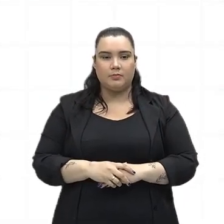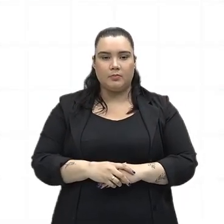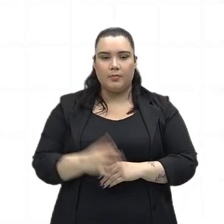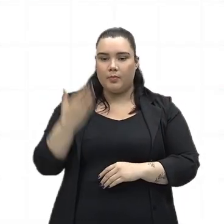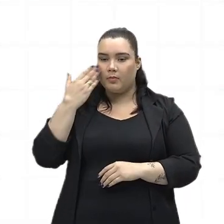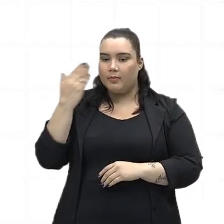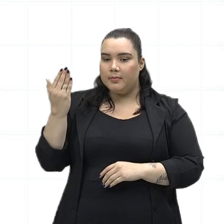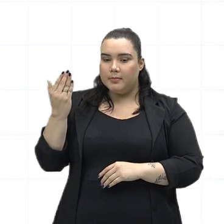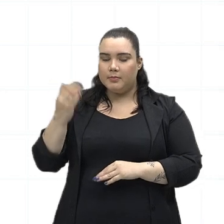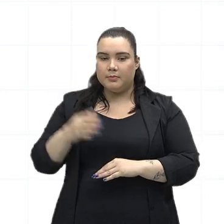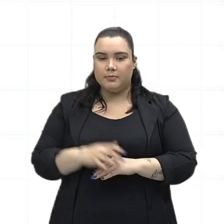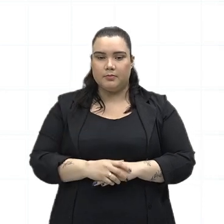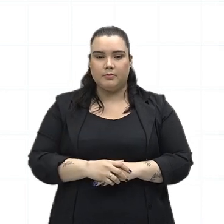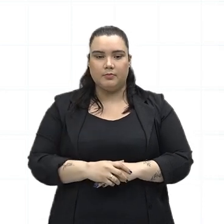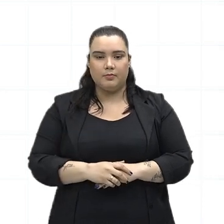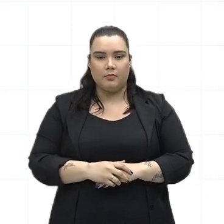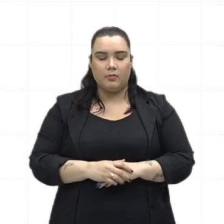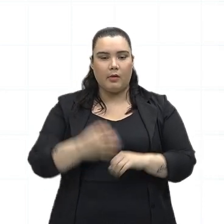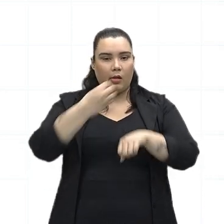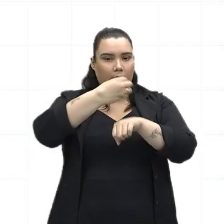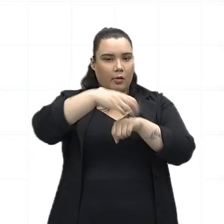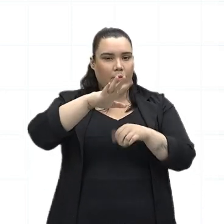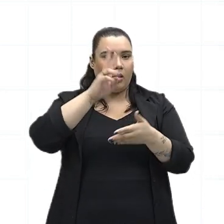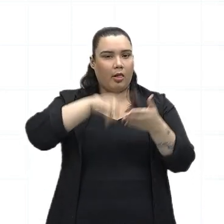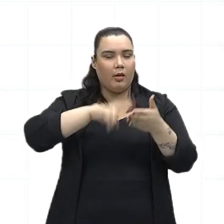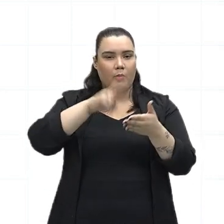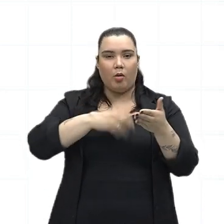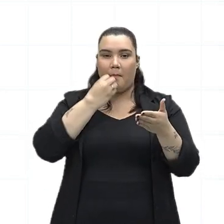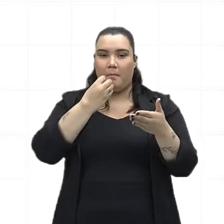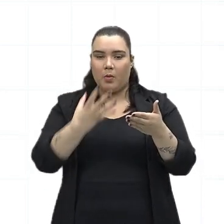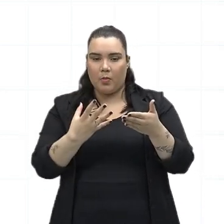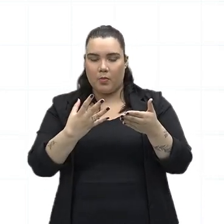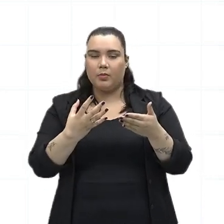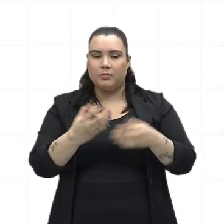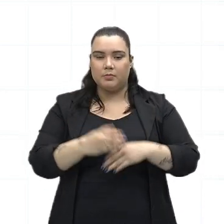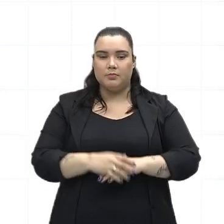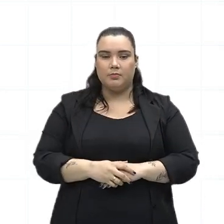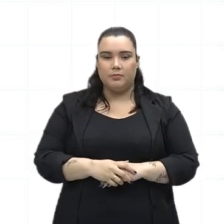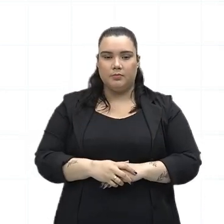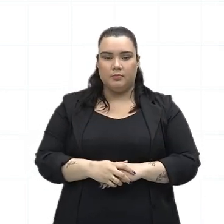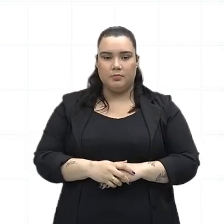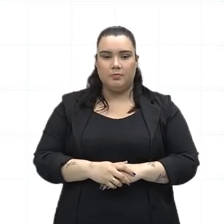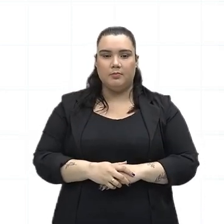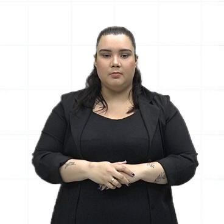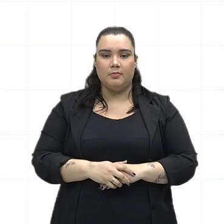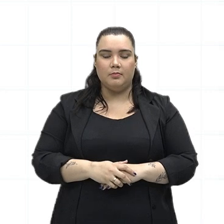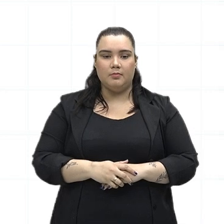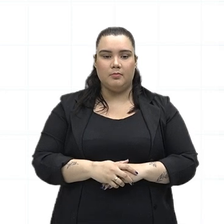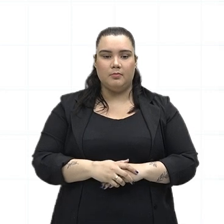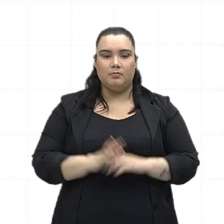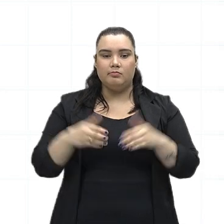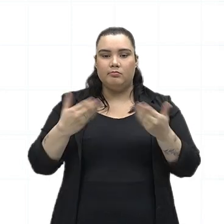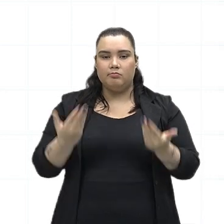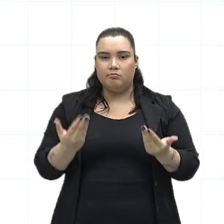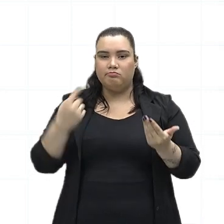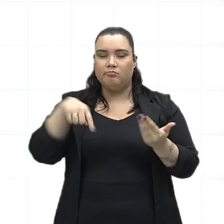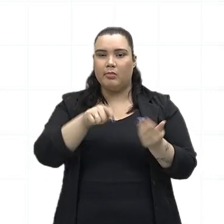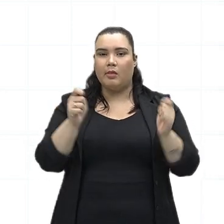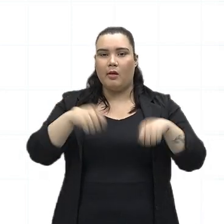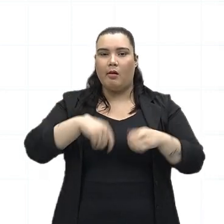Vejam aqui. Dicas para uma leitura mais efetiva, né? Uma leitura que seja